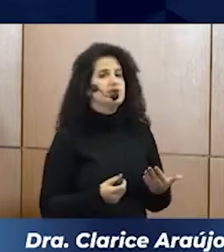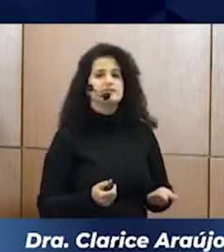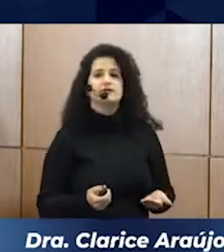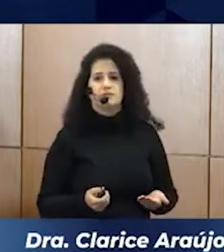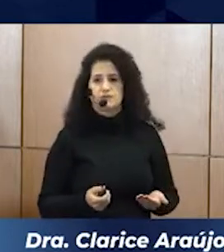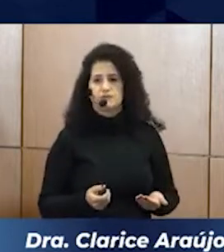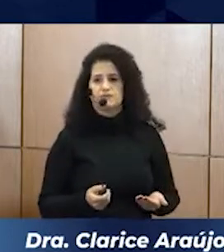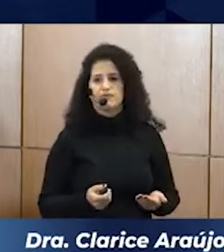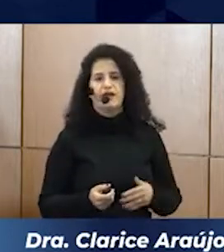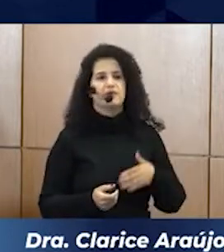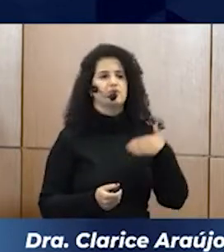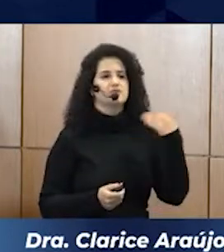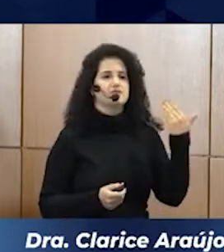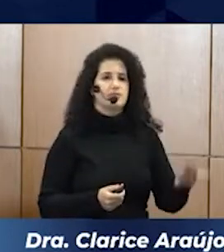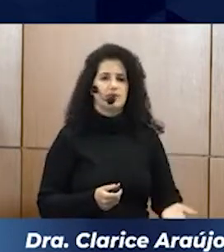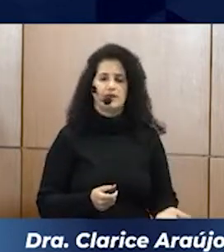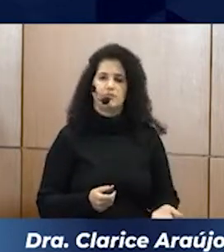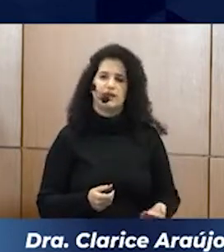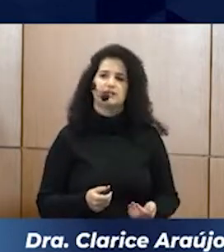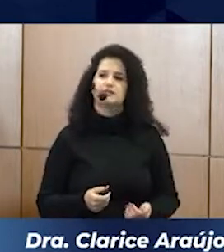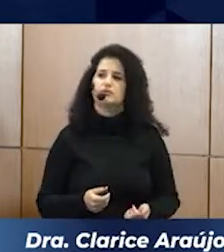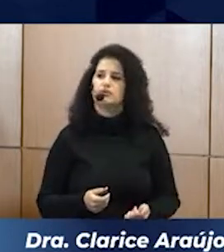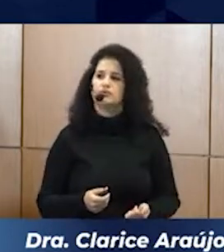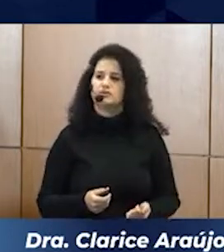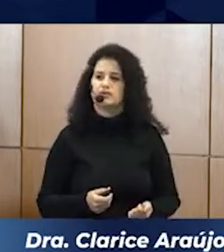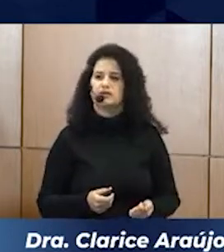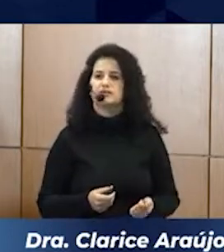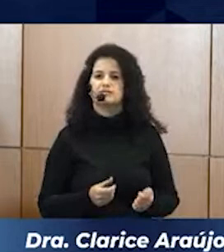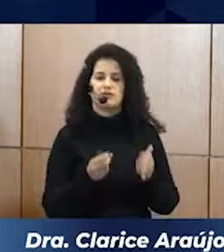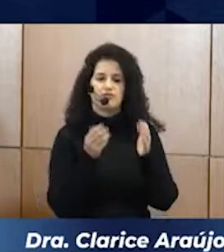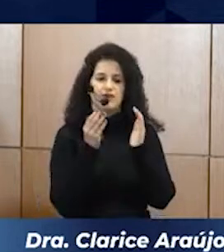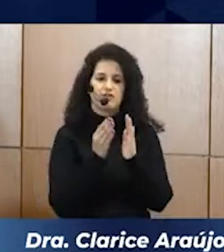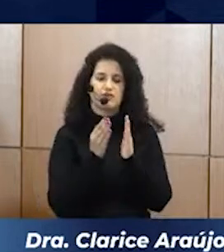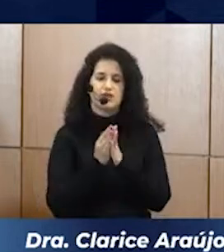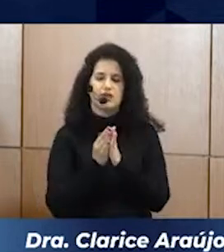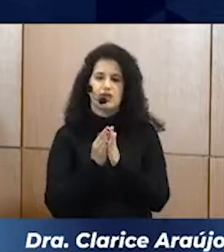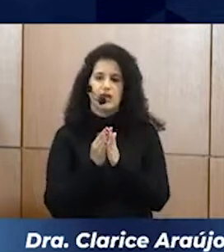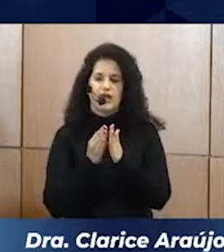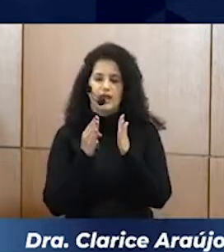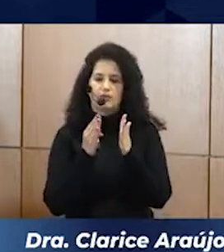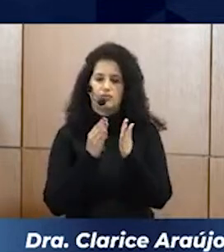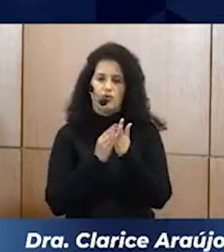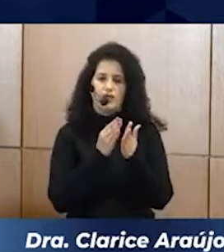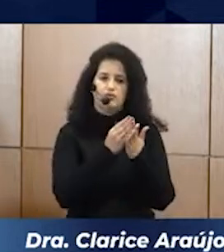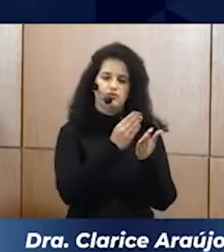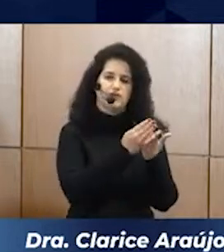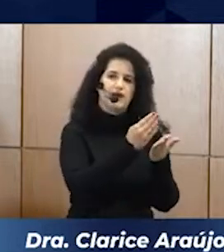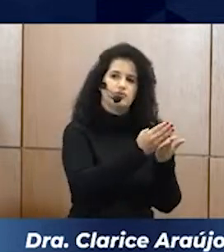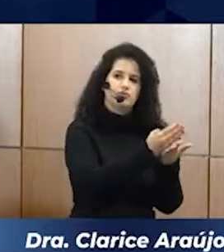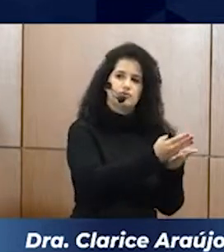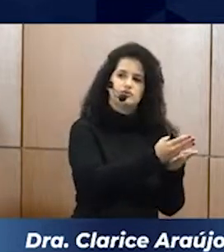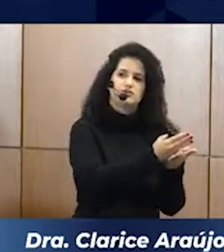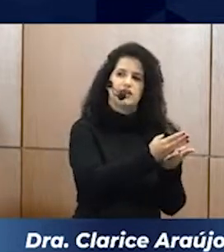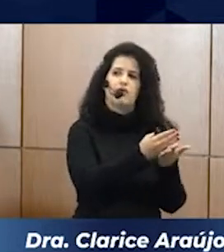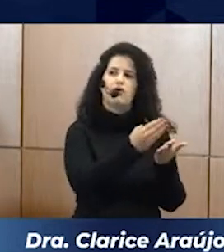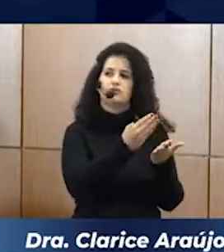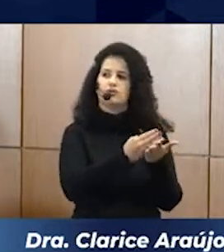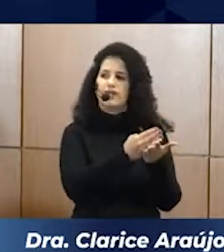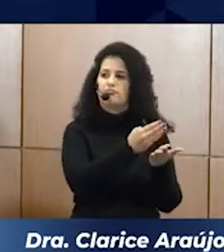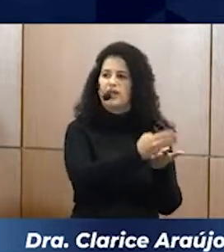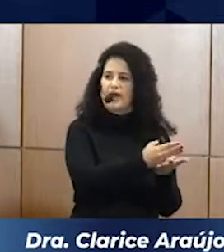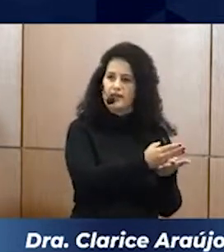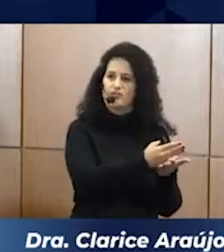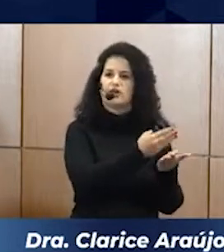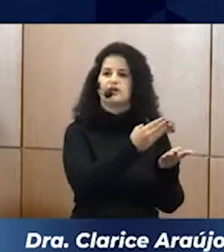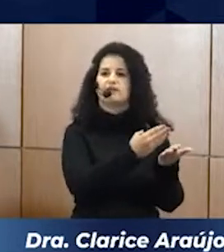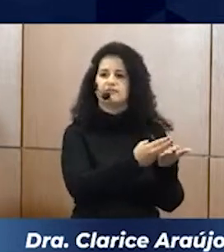e começamos. Tá? Depois fizemos uma replicação com duas crianças. Então, vejam que eu estou ali no final do curso de TO, estou